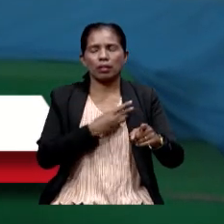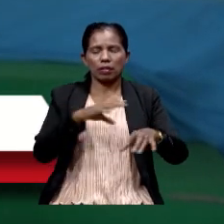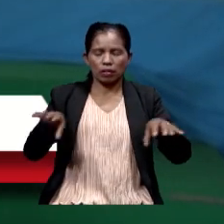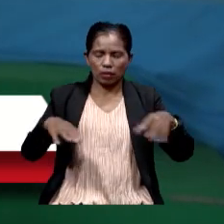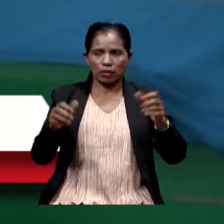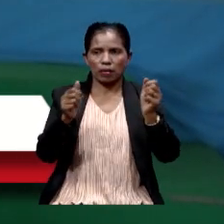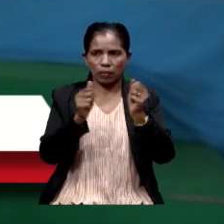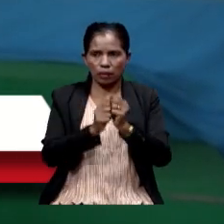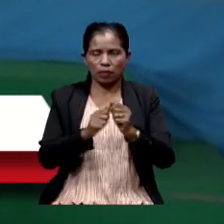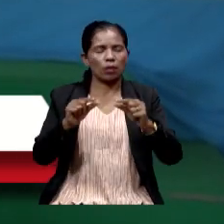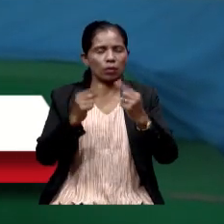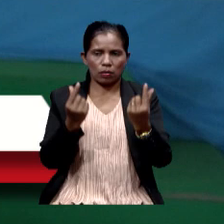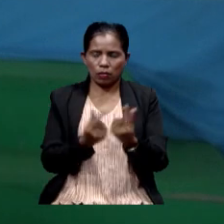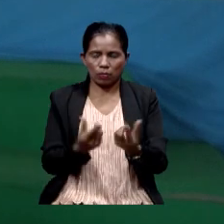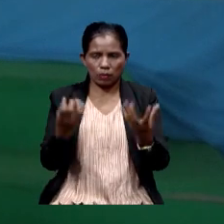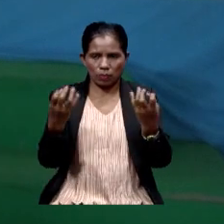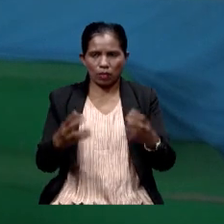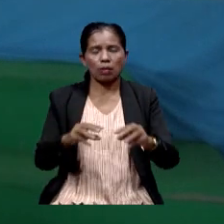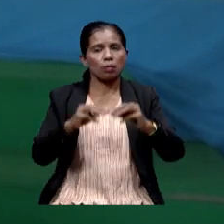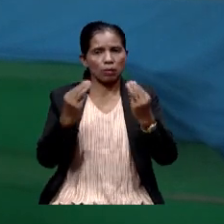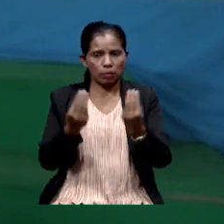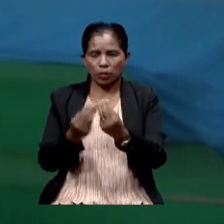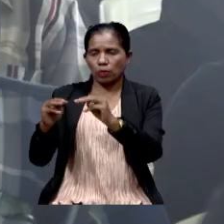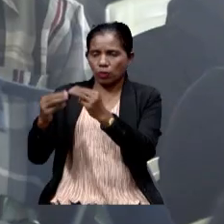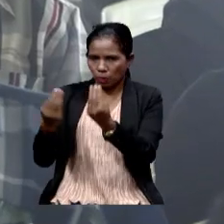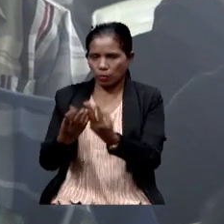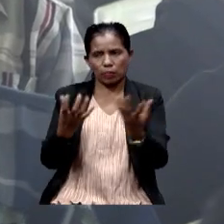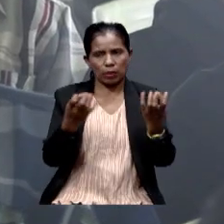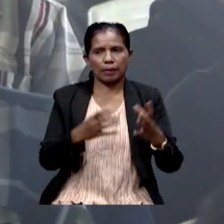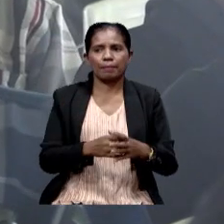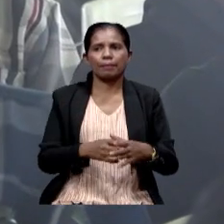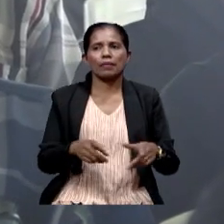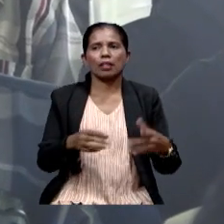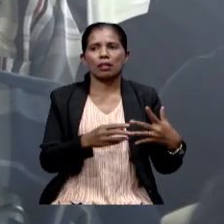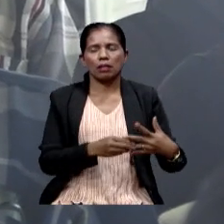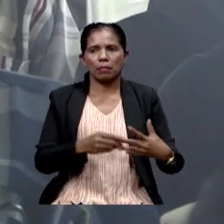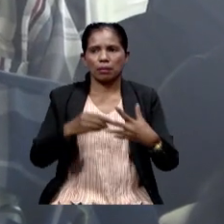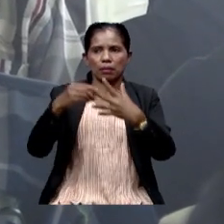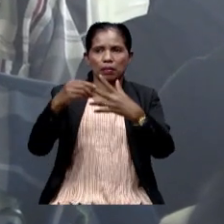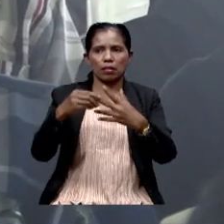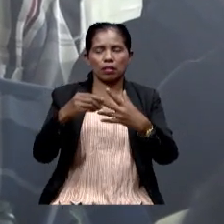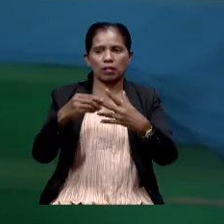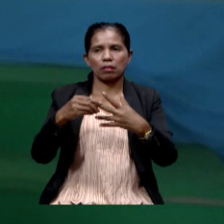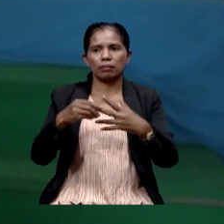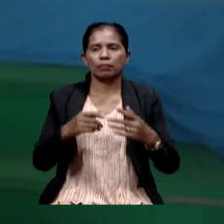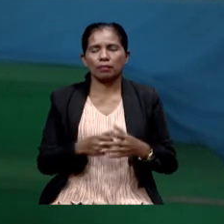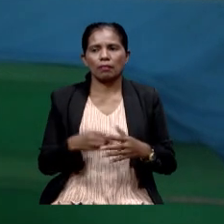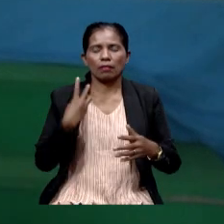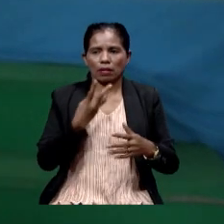é ma grupo logo aqui da minha movimento Sira e mos triuliu e es segunda ronda né